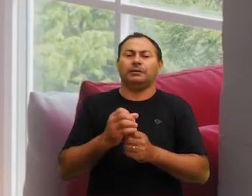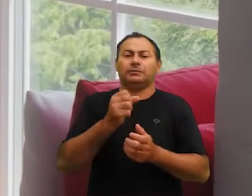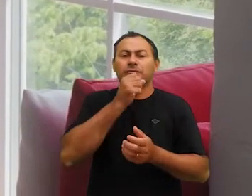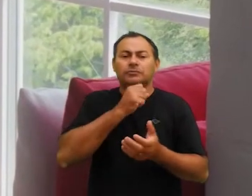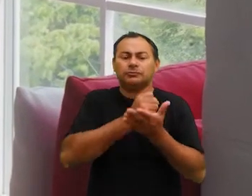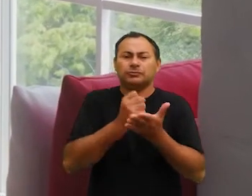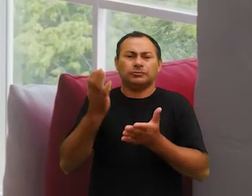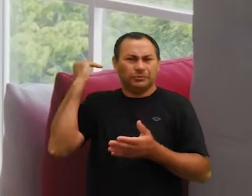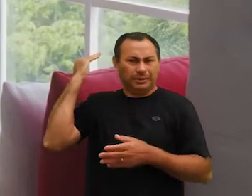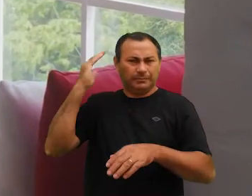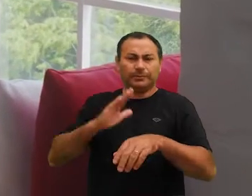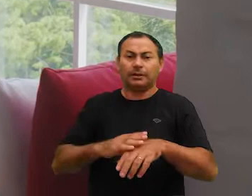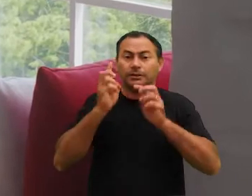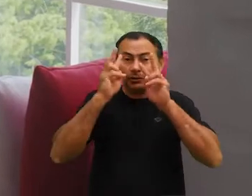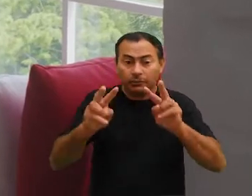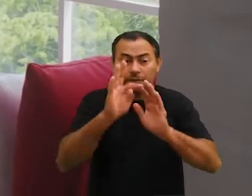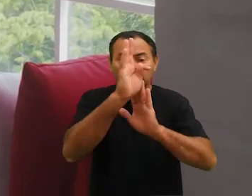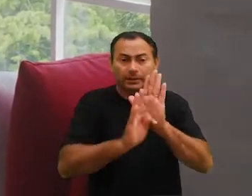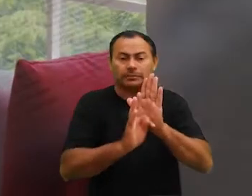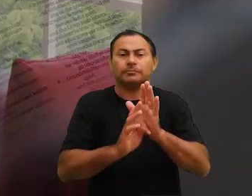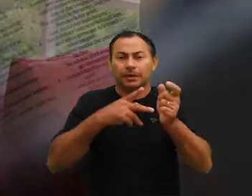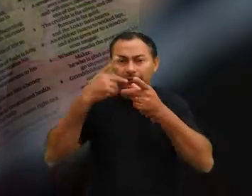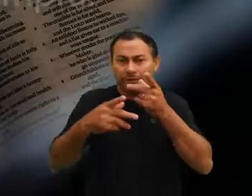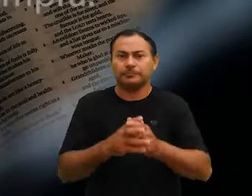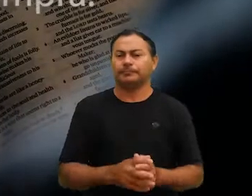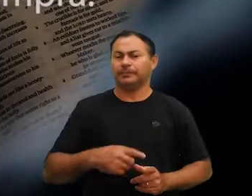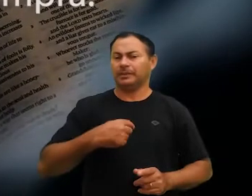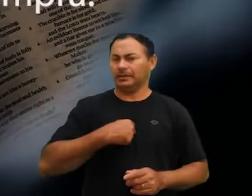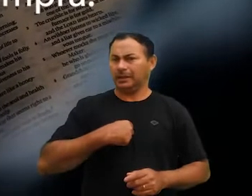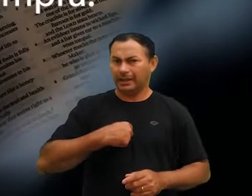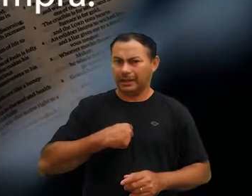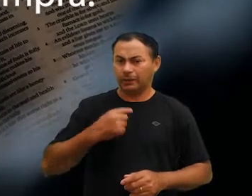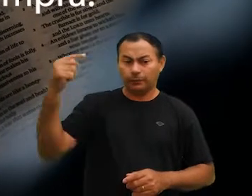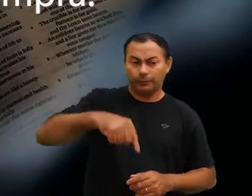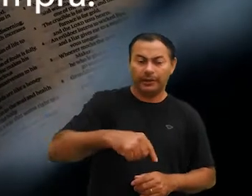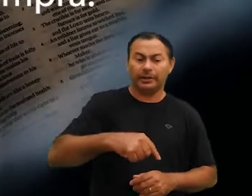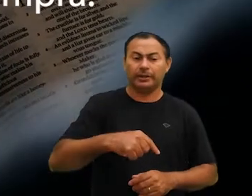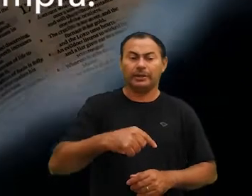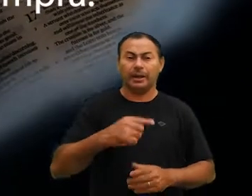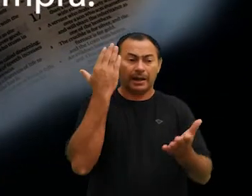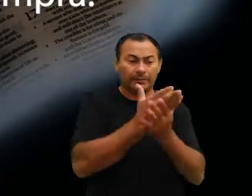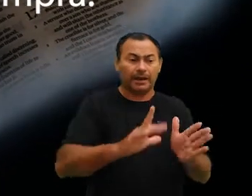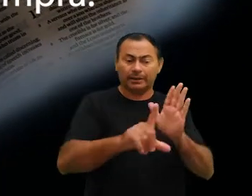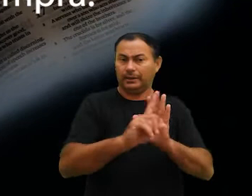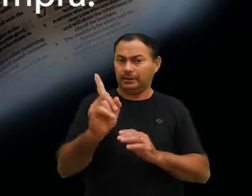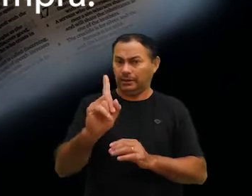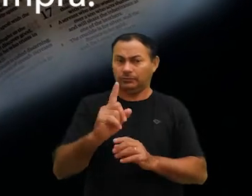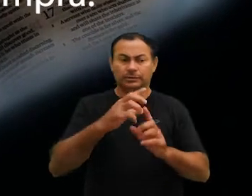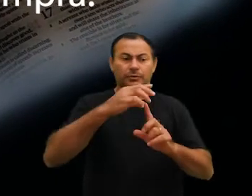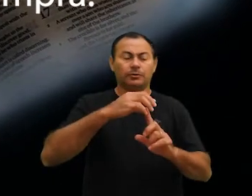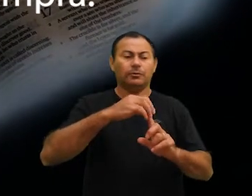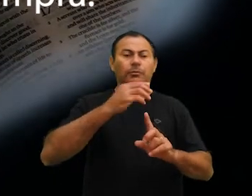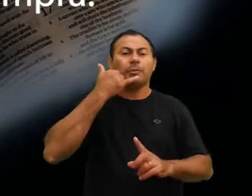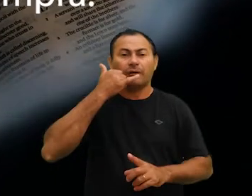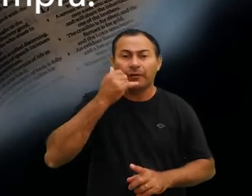Novo Testamento. Ouça mais uma vez o texto bíblico que diz assim: não pensem que vim abolir a lei ou os profetas.